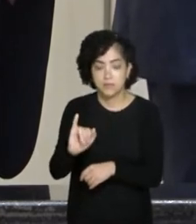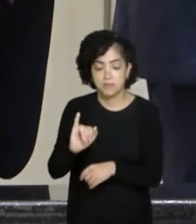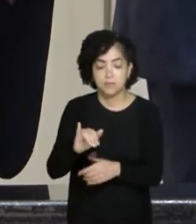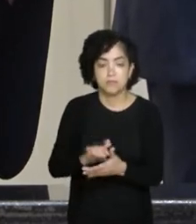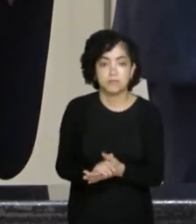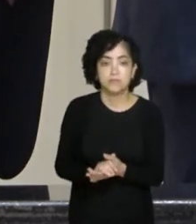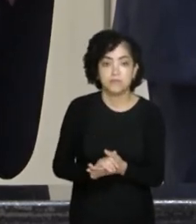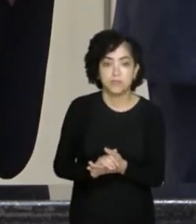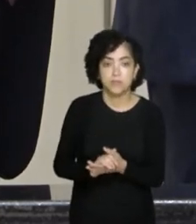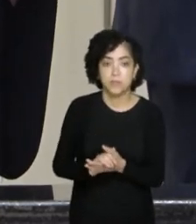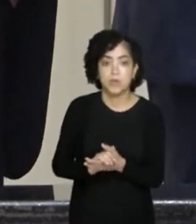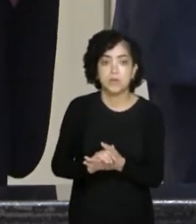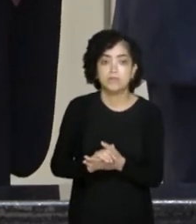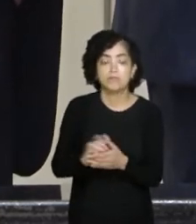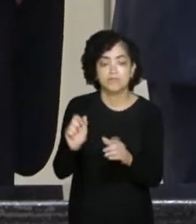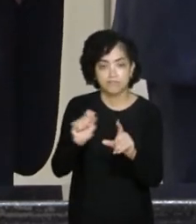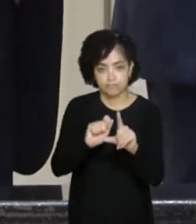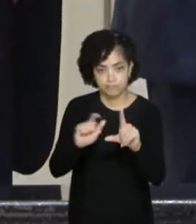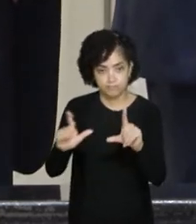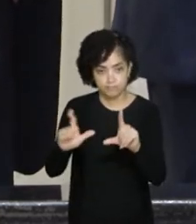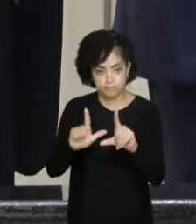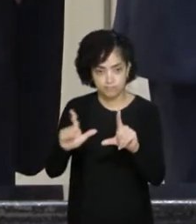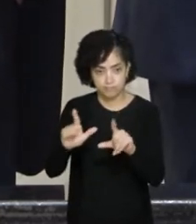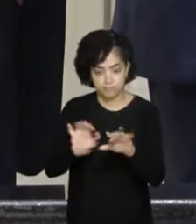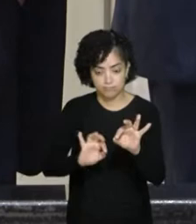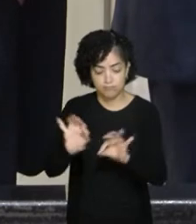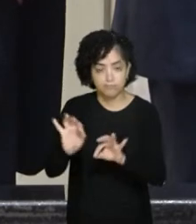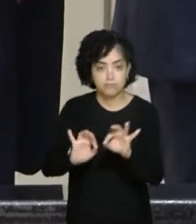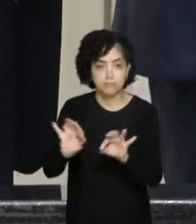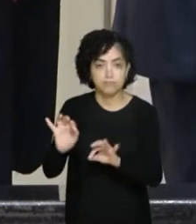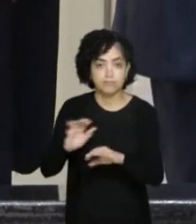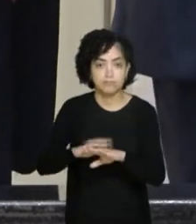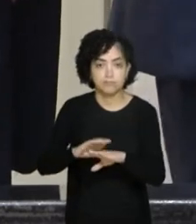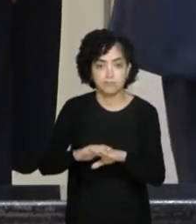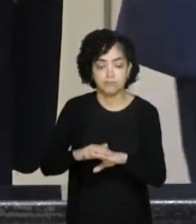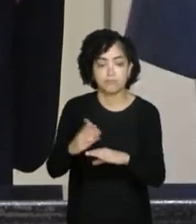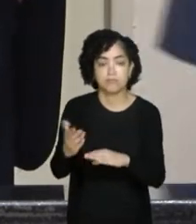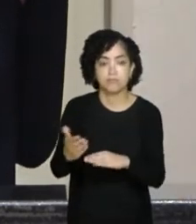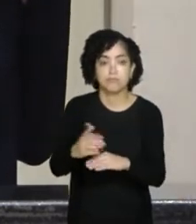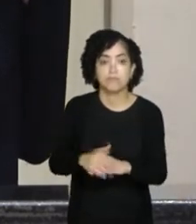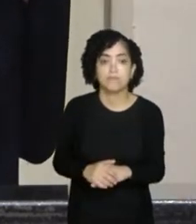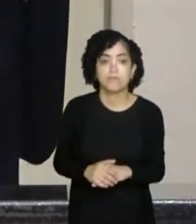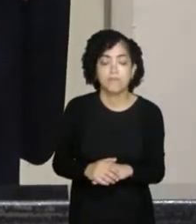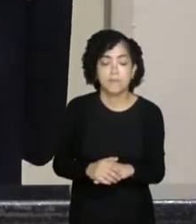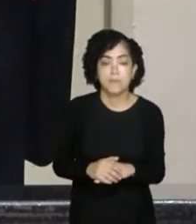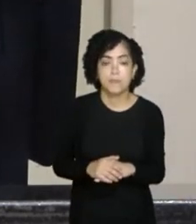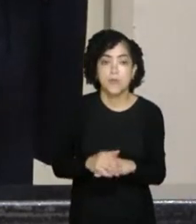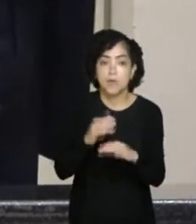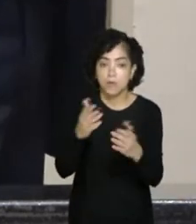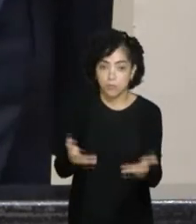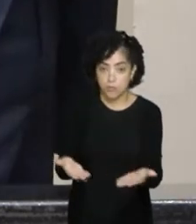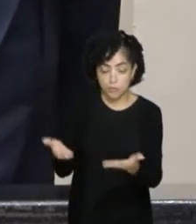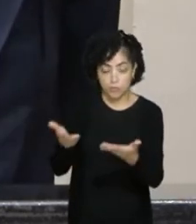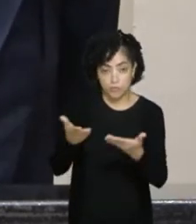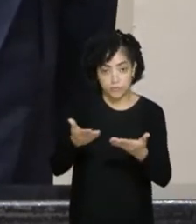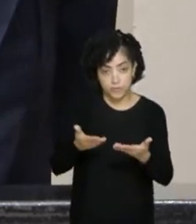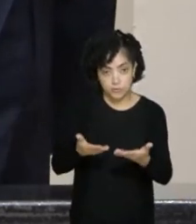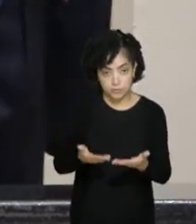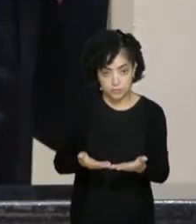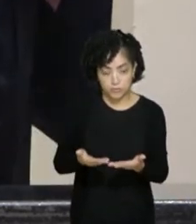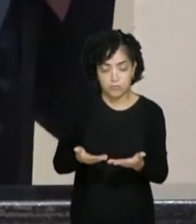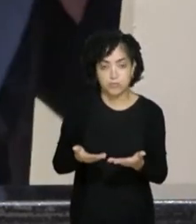jornalismo da TV da Assembleia Legislativa. Prosseguindo, o senhor presidente convidou para fazer uso da